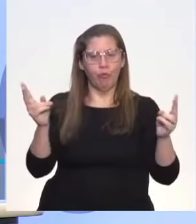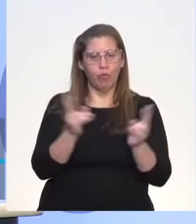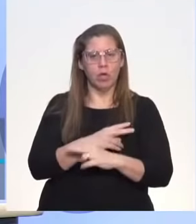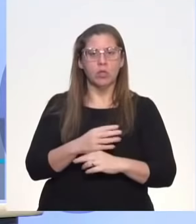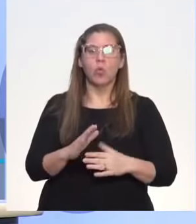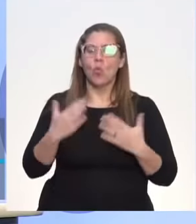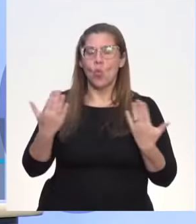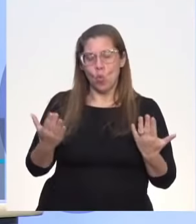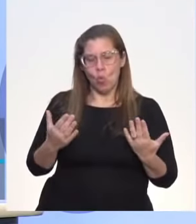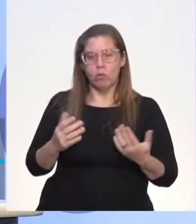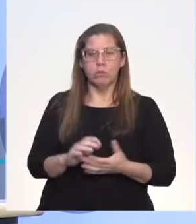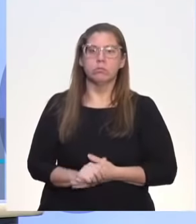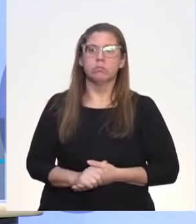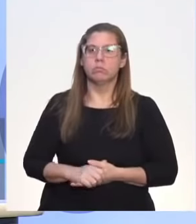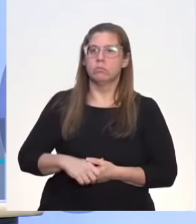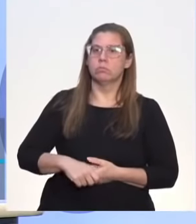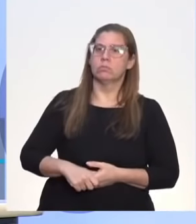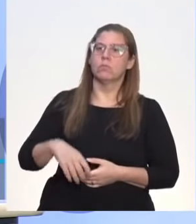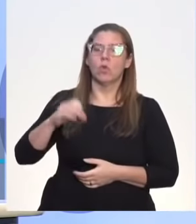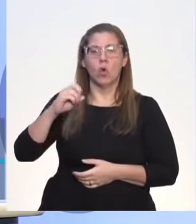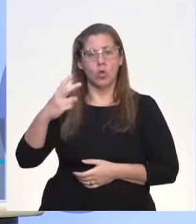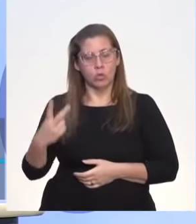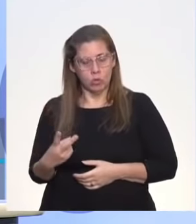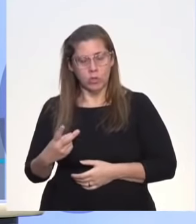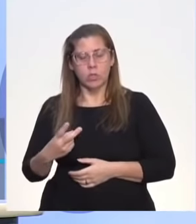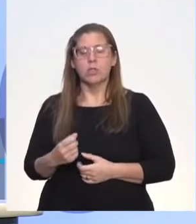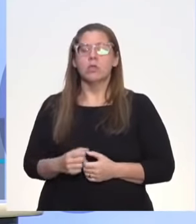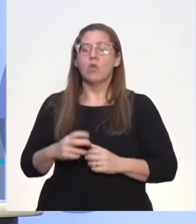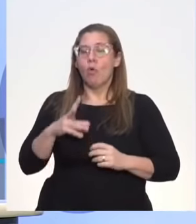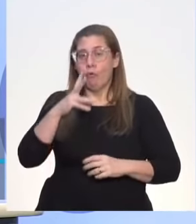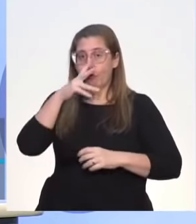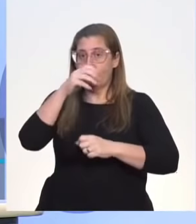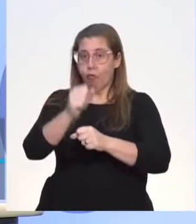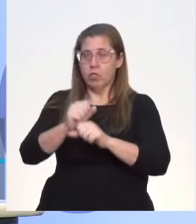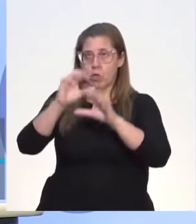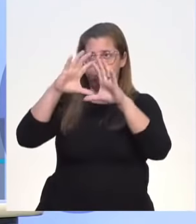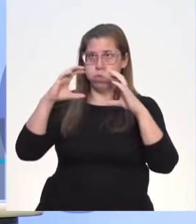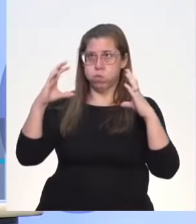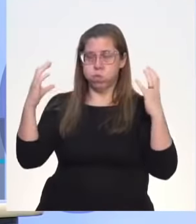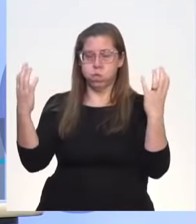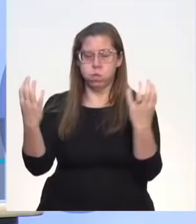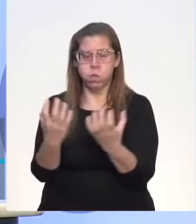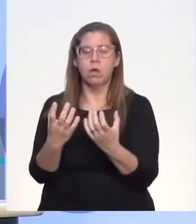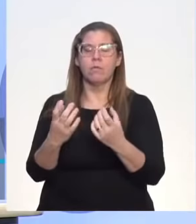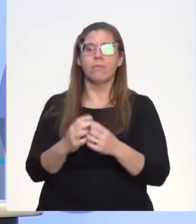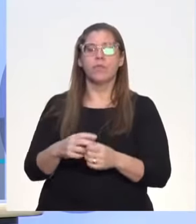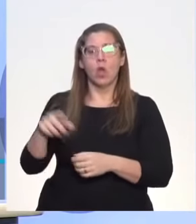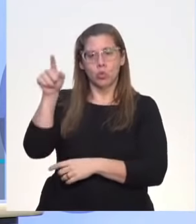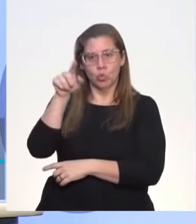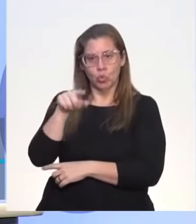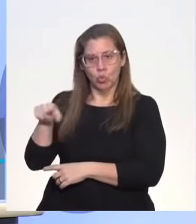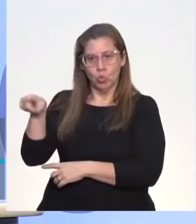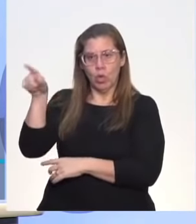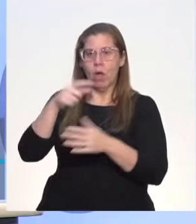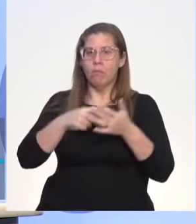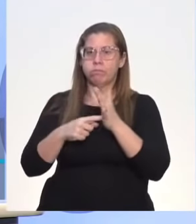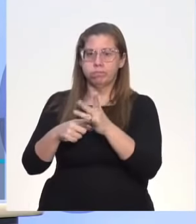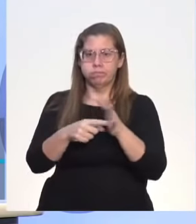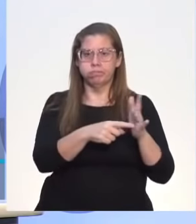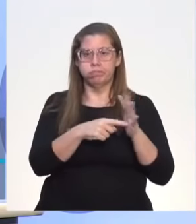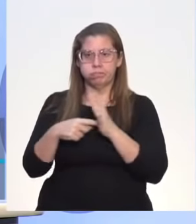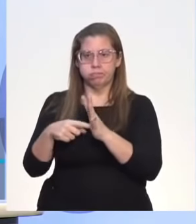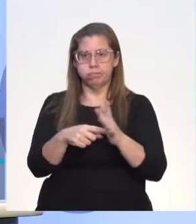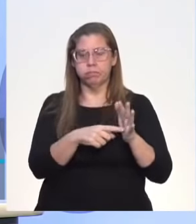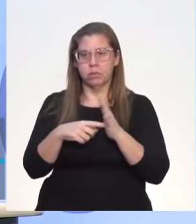das camadas de ar que uma variação de gradiente de pressão nas massas de ar a turbina eólica transforma essa energia